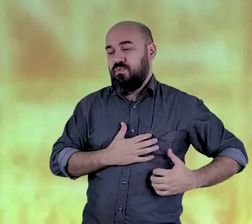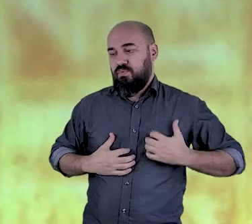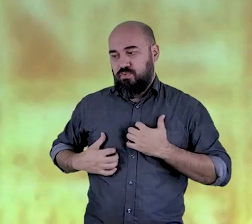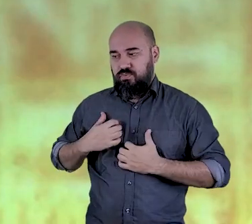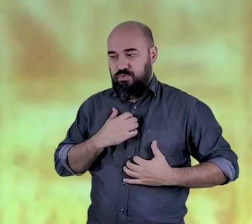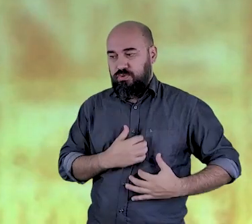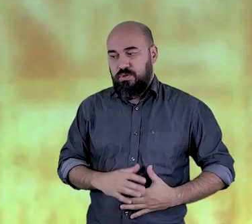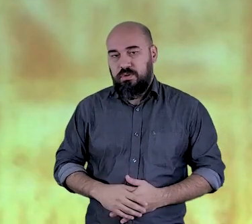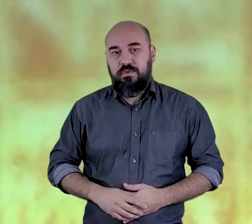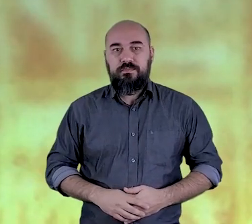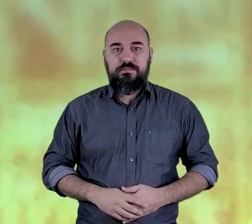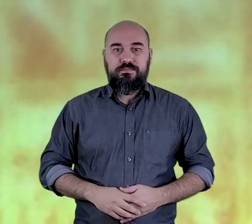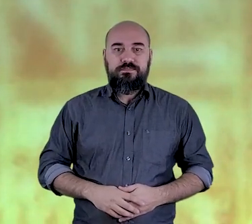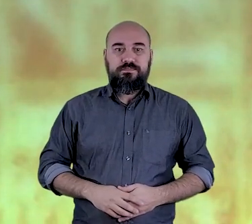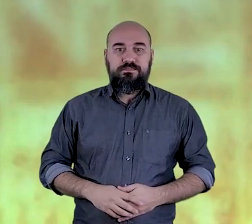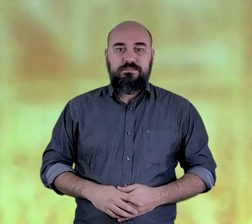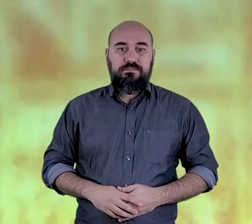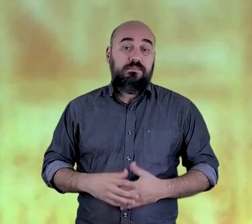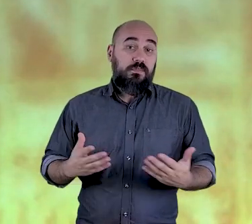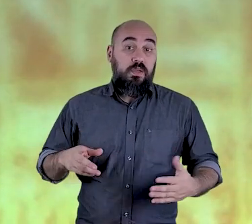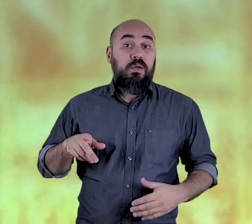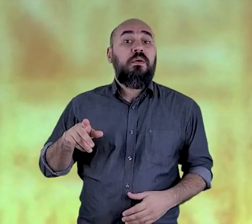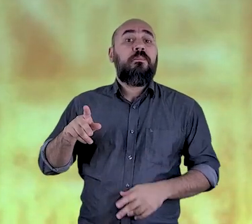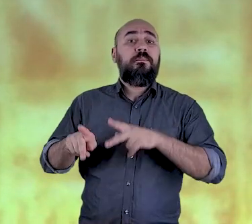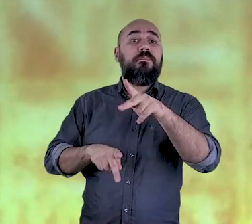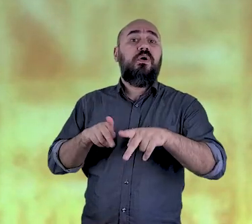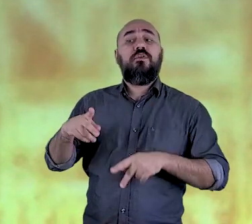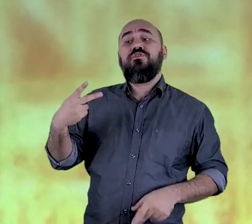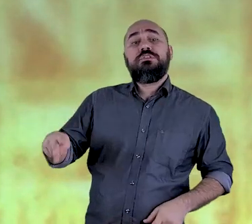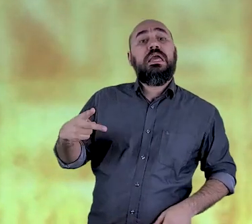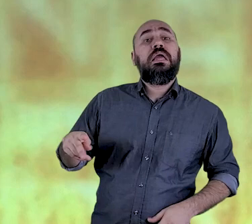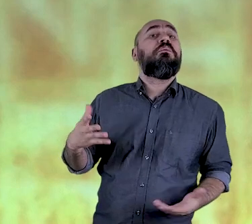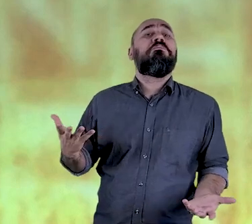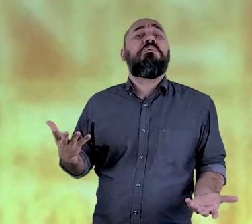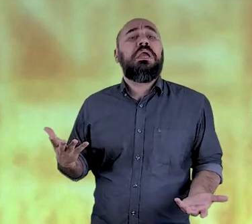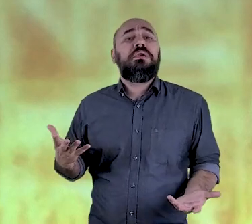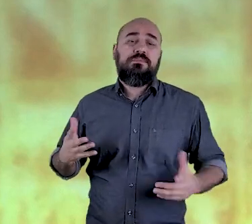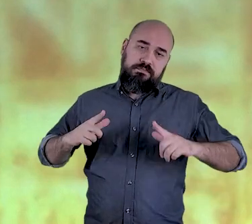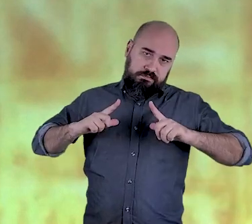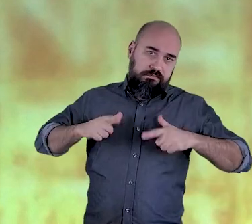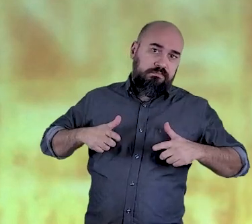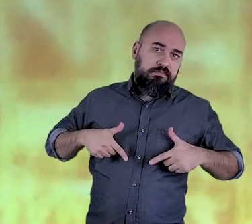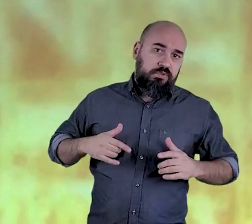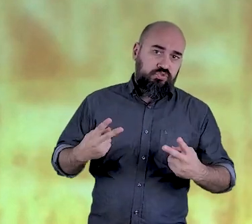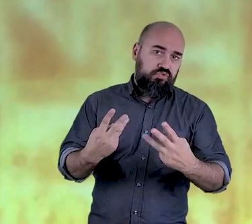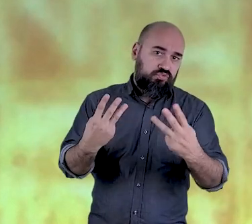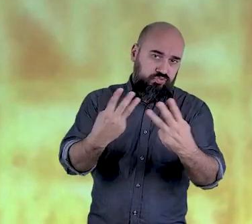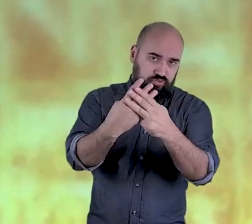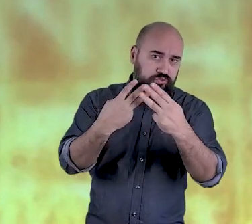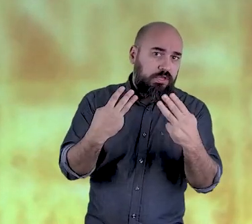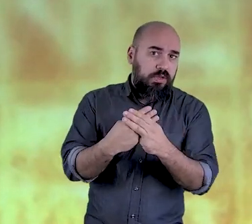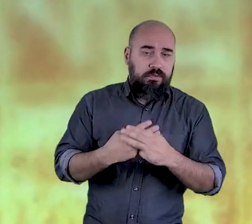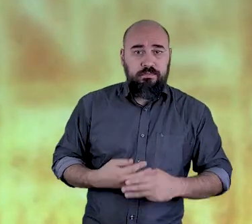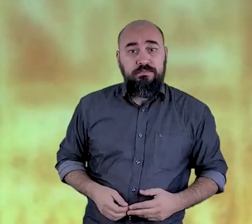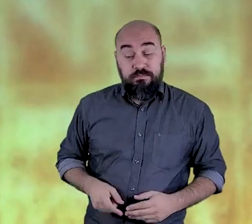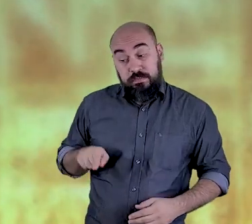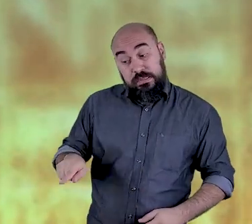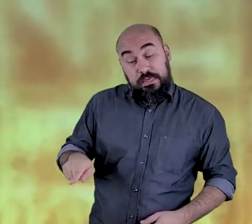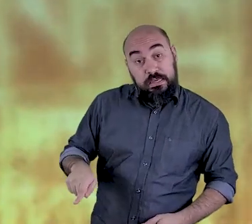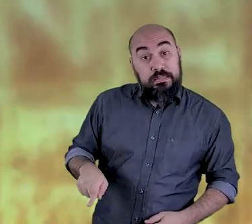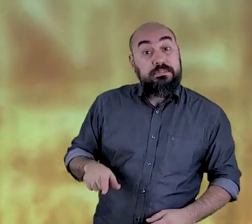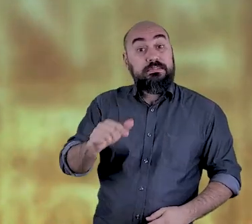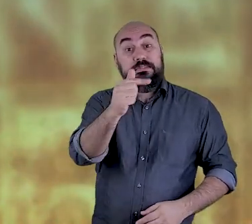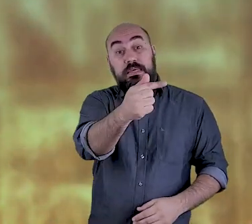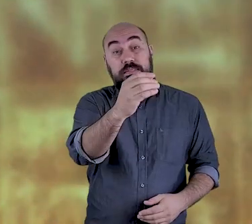o povo de Daniel era o judeus Gabriel disse que 70 semanas estavam determinadas